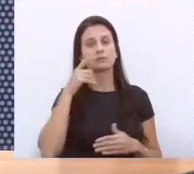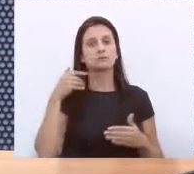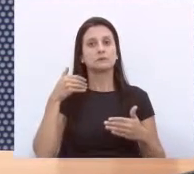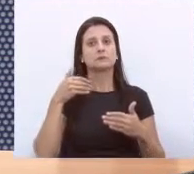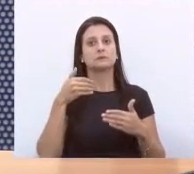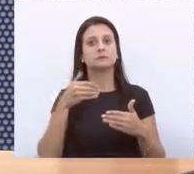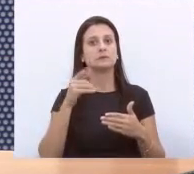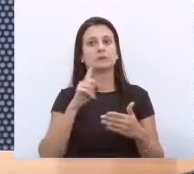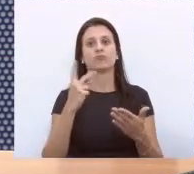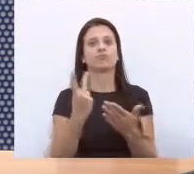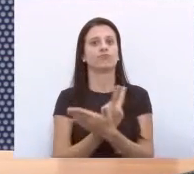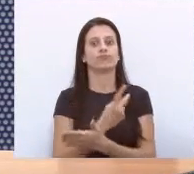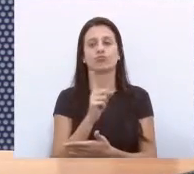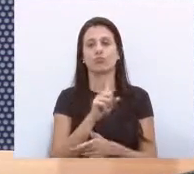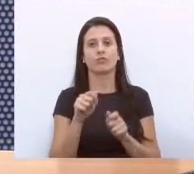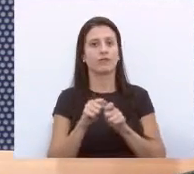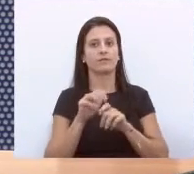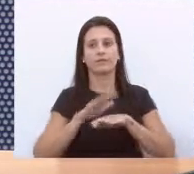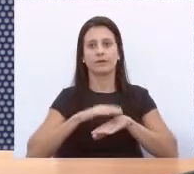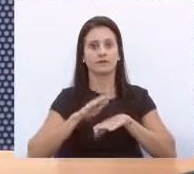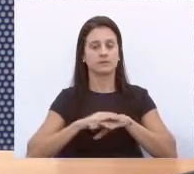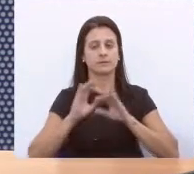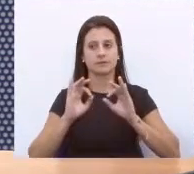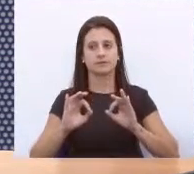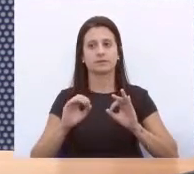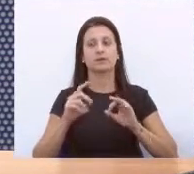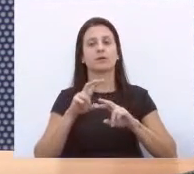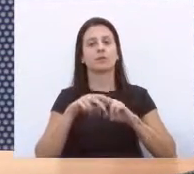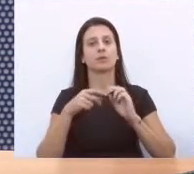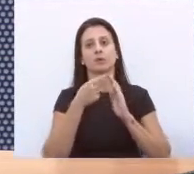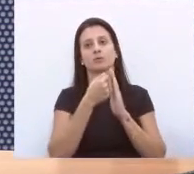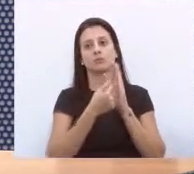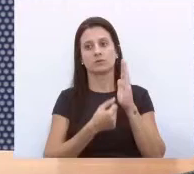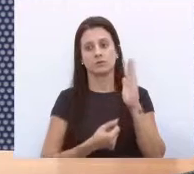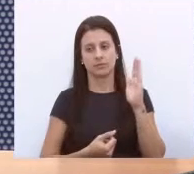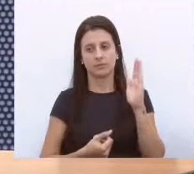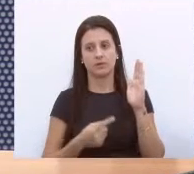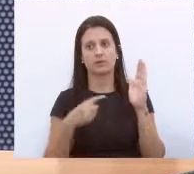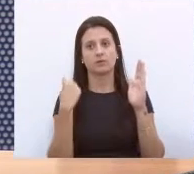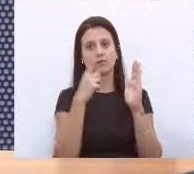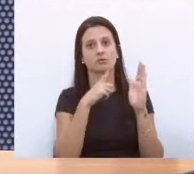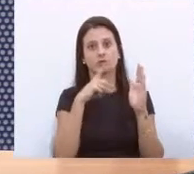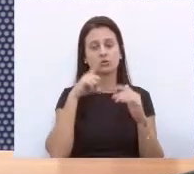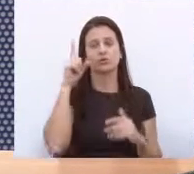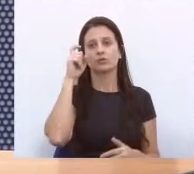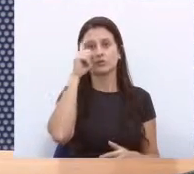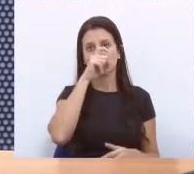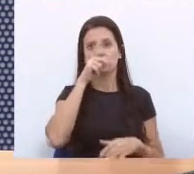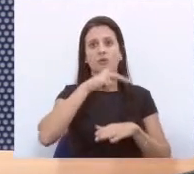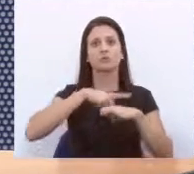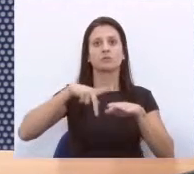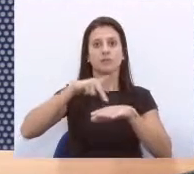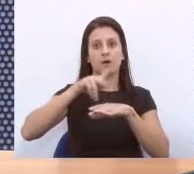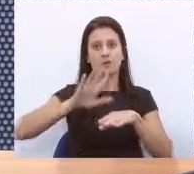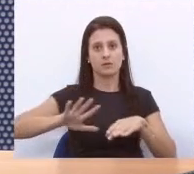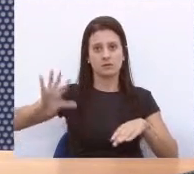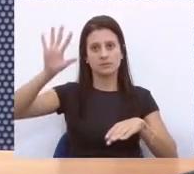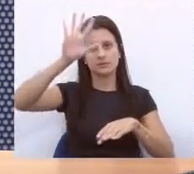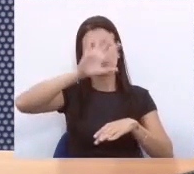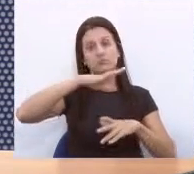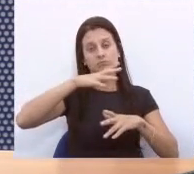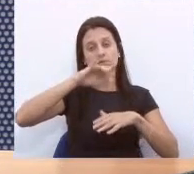devido a essas questões nós sabemos orçamentárias vão passando dificuldade no país inteiro ea cidade